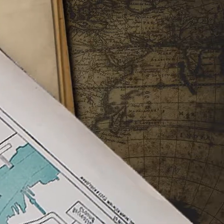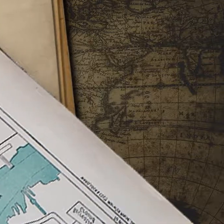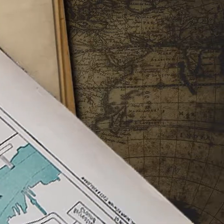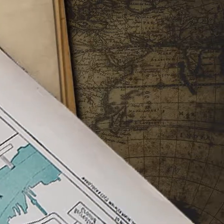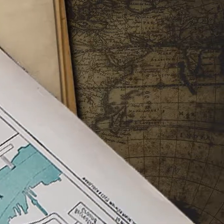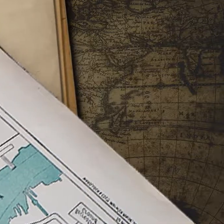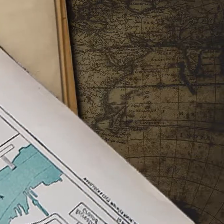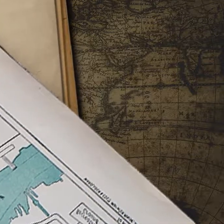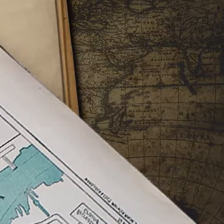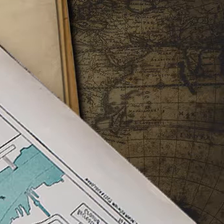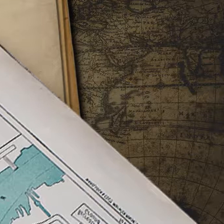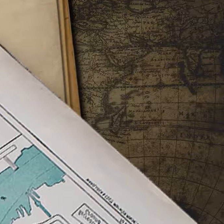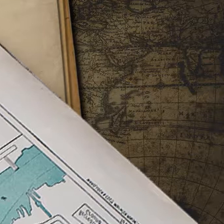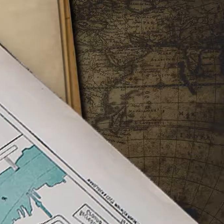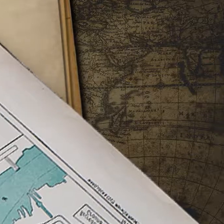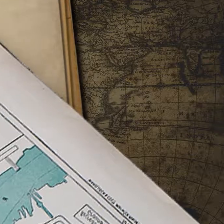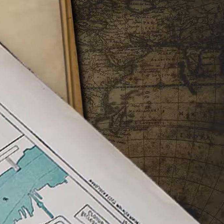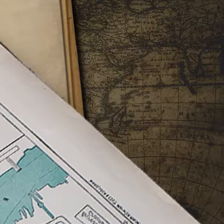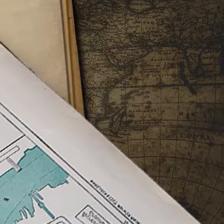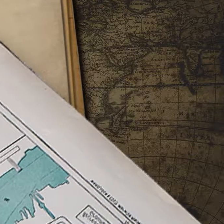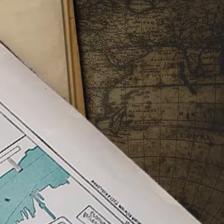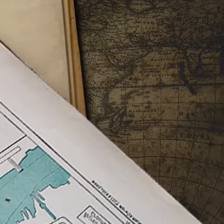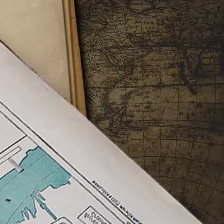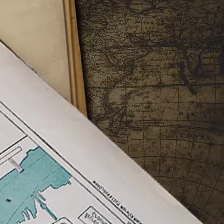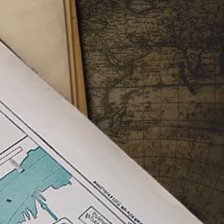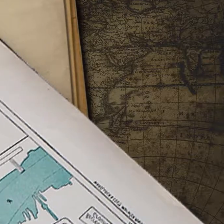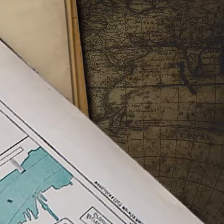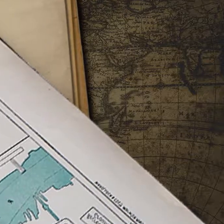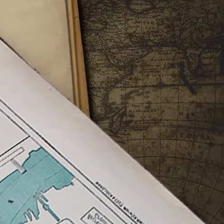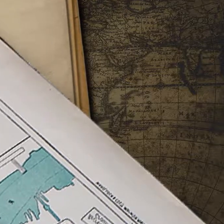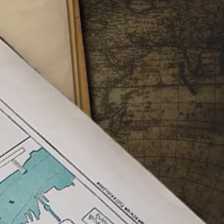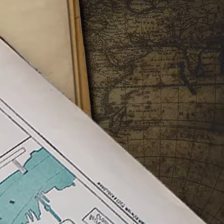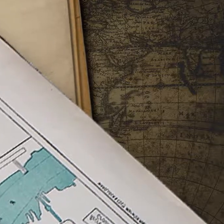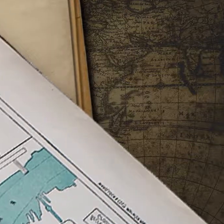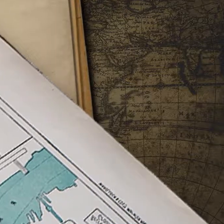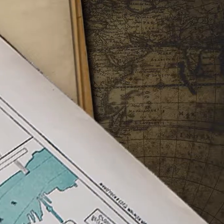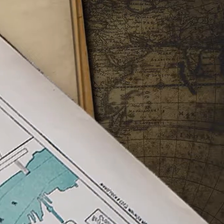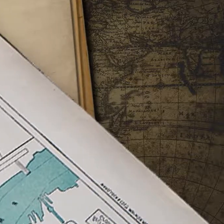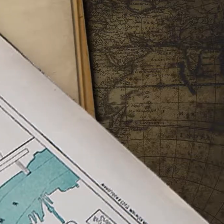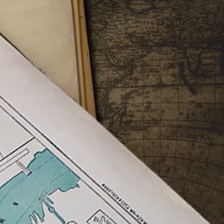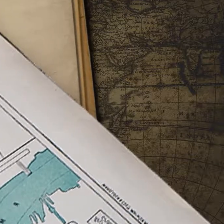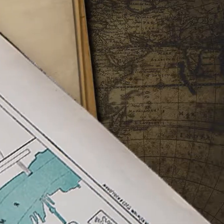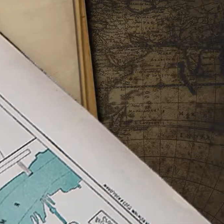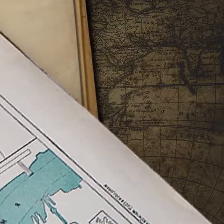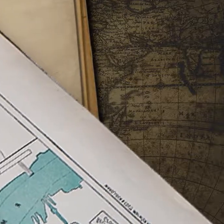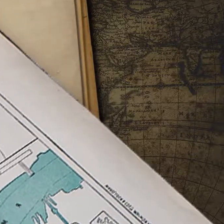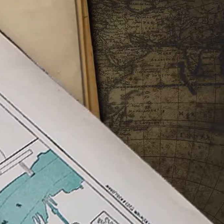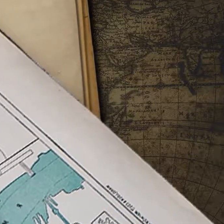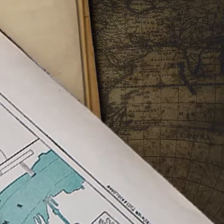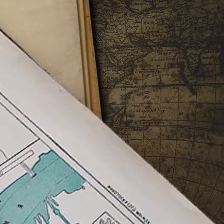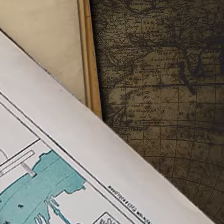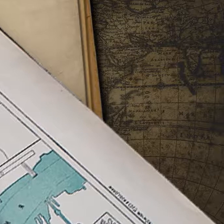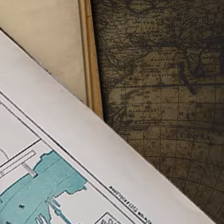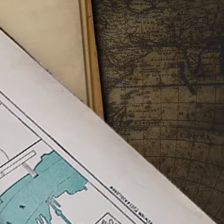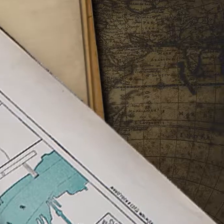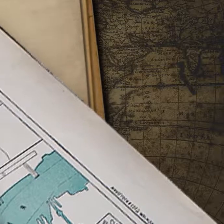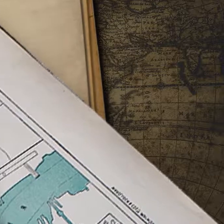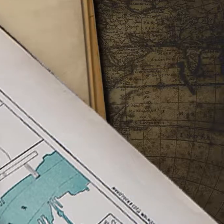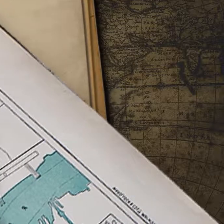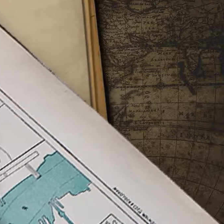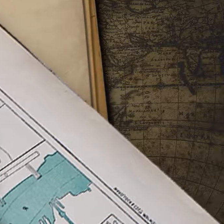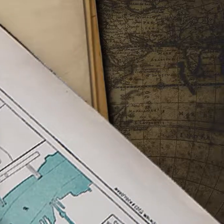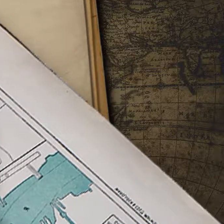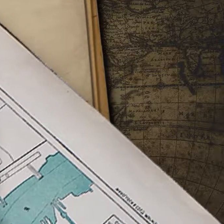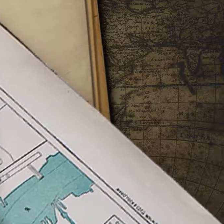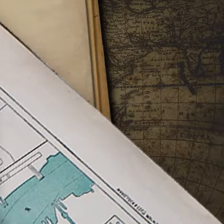está sentado em uma cadeira de encosto oval. Todas as outras cadeiras estão vazias. William Hitch está na frente dele